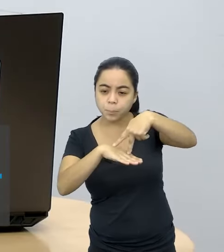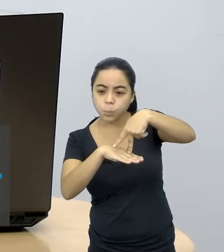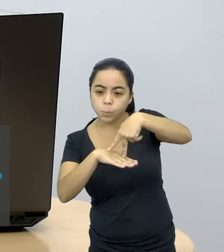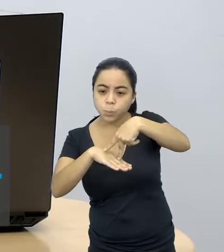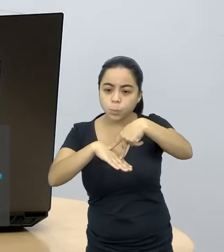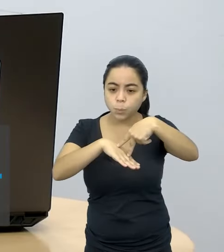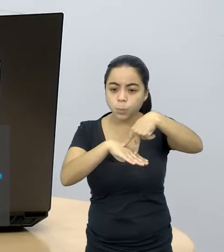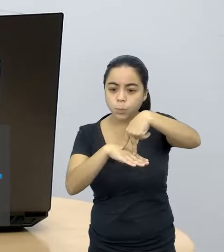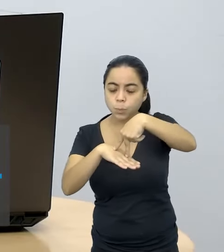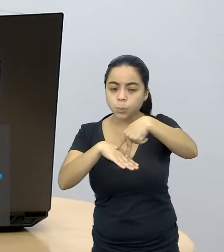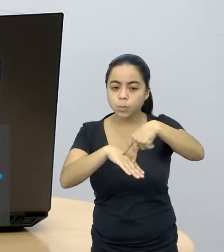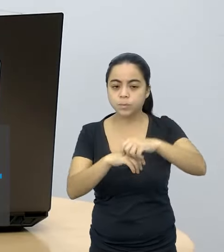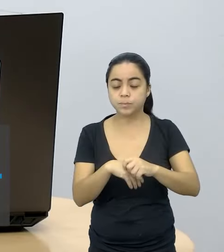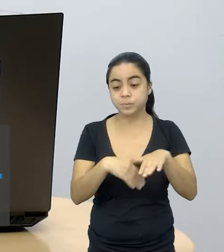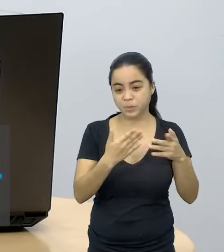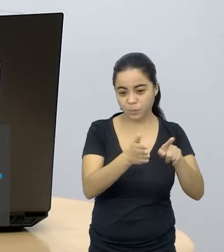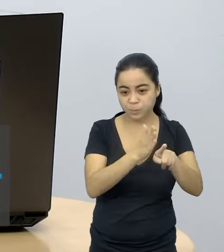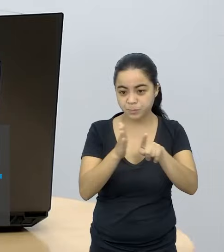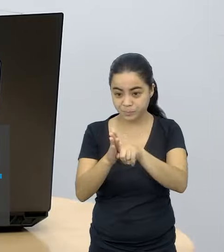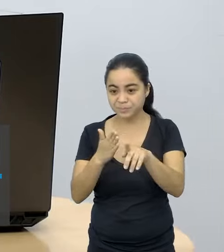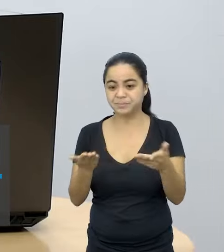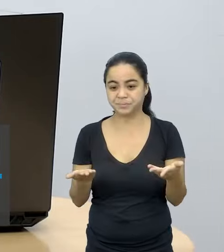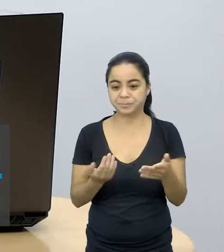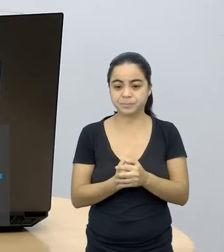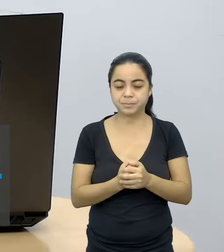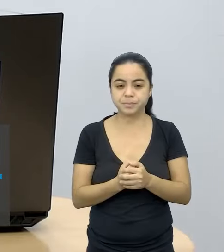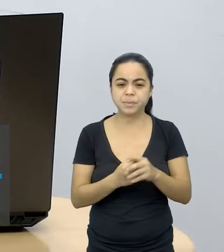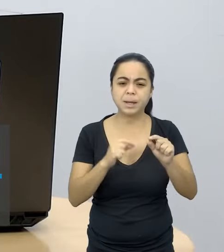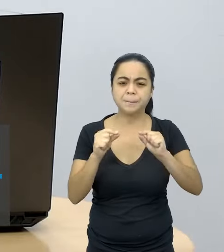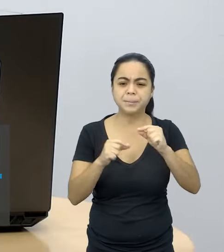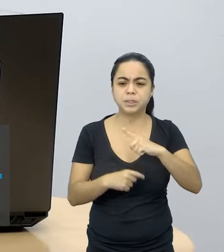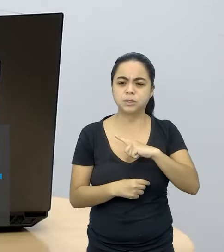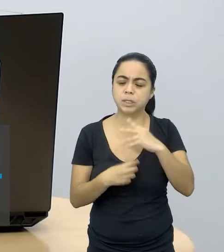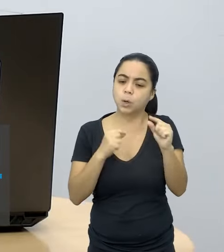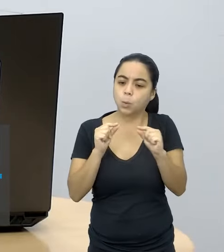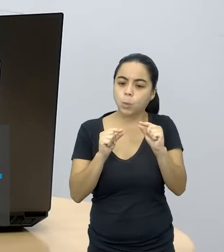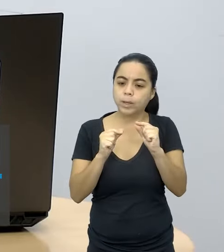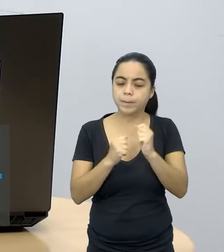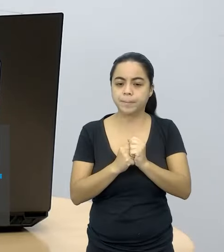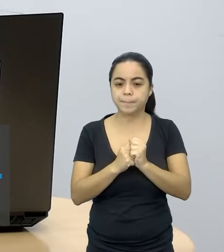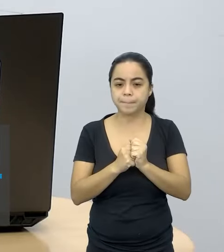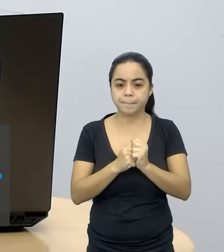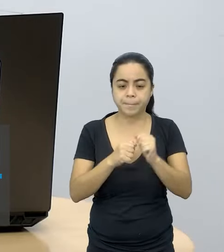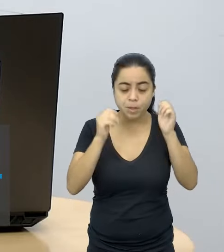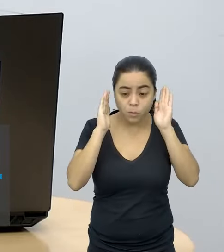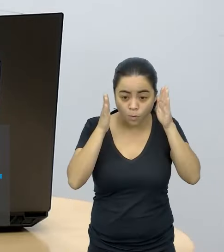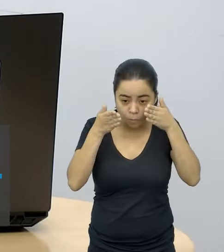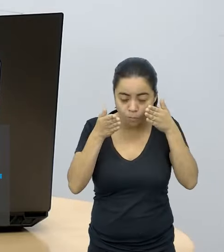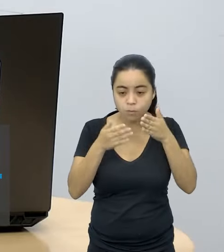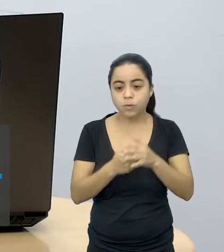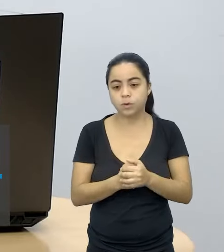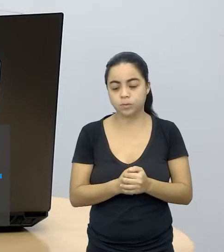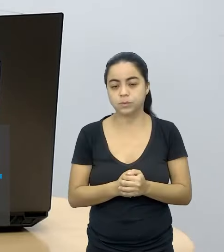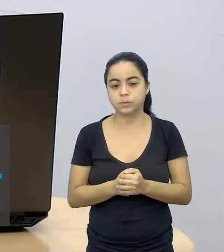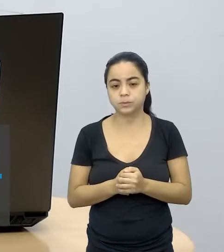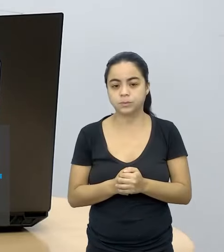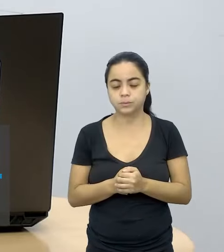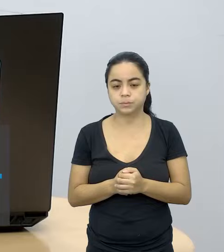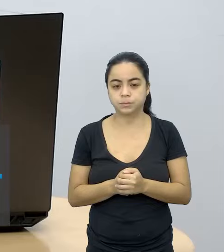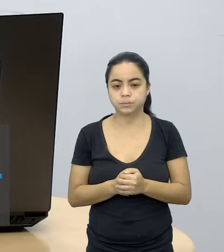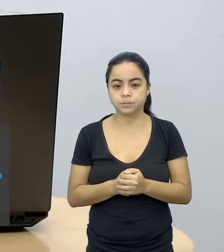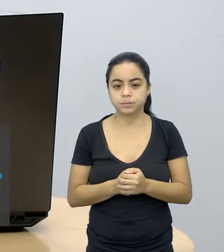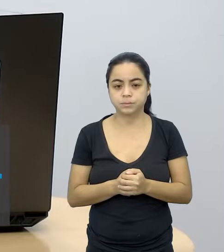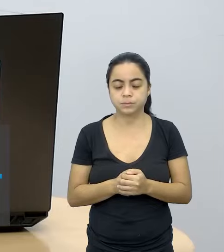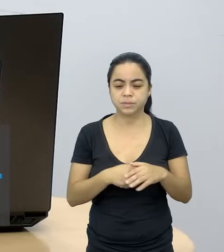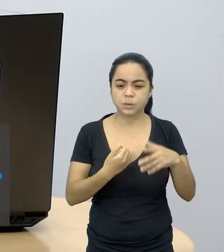Que foi o que nós falamos de fazer perguntas. Sim. Né? O que eu preciso ter com foco no K? Né? O que